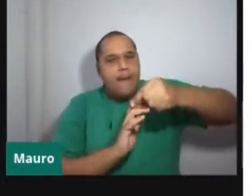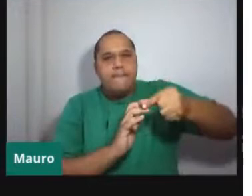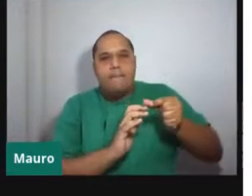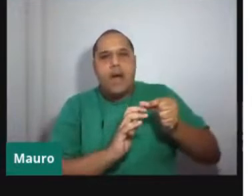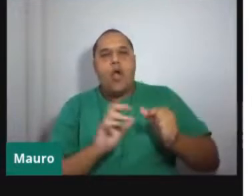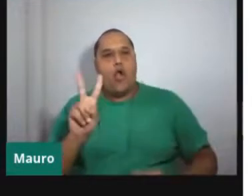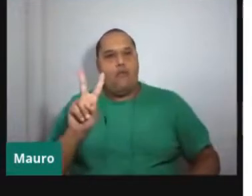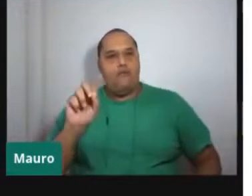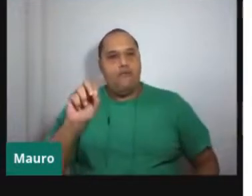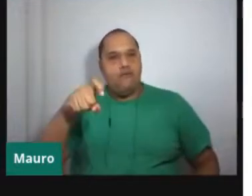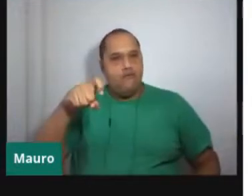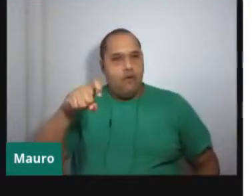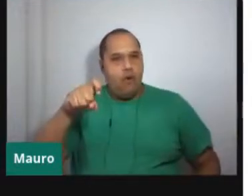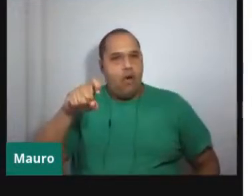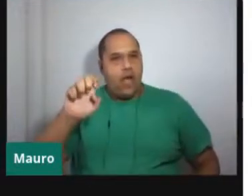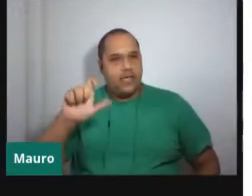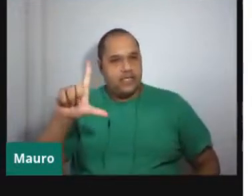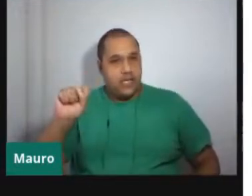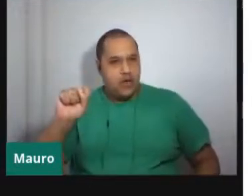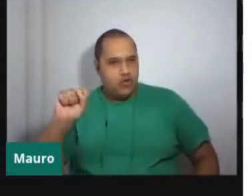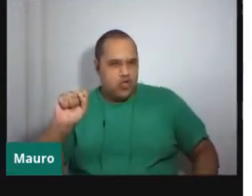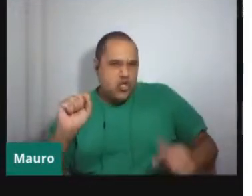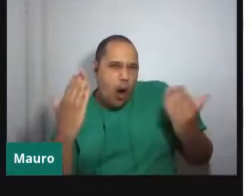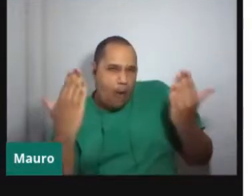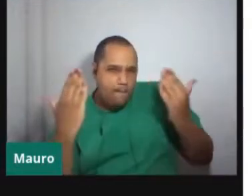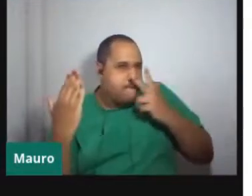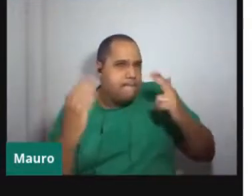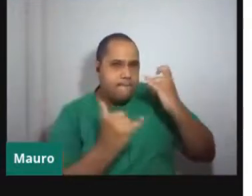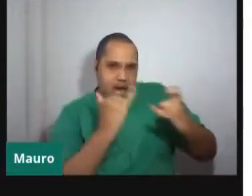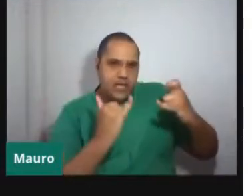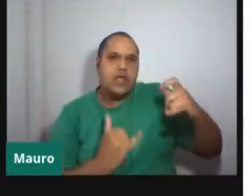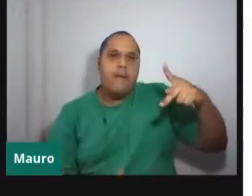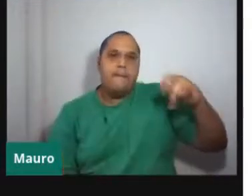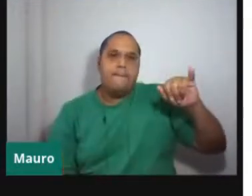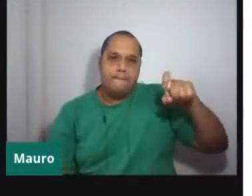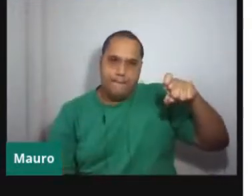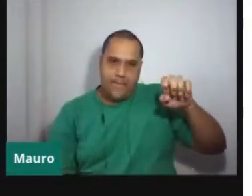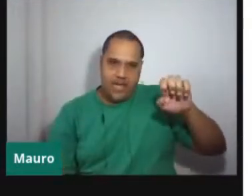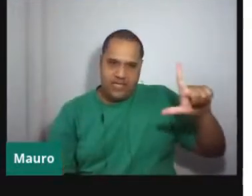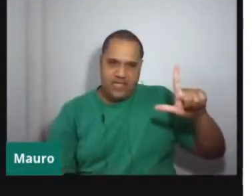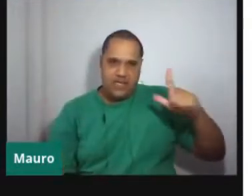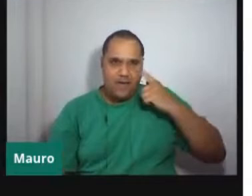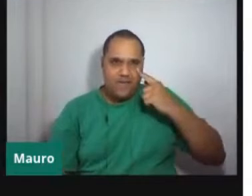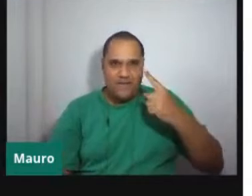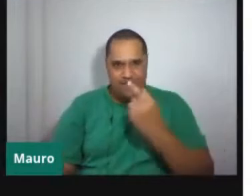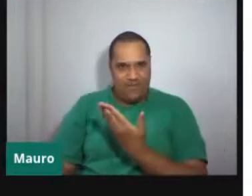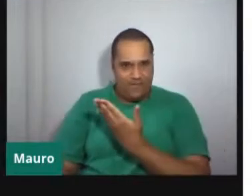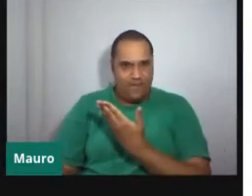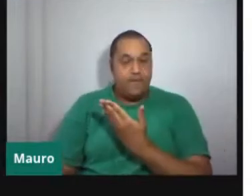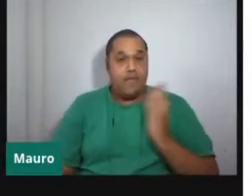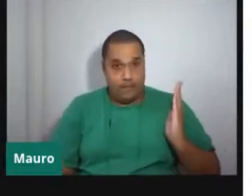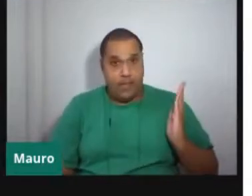3 dimensões, né? Então, vocês estão vendo, são centenas de milhares, às vezes, de voxels para cada imagem